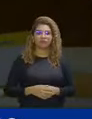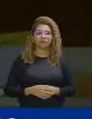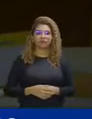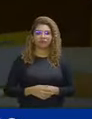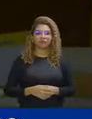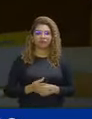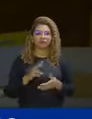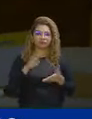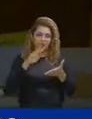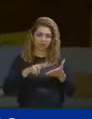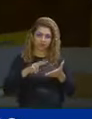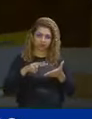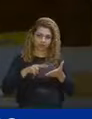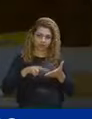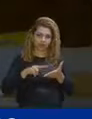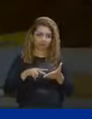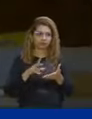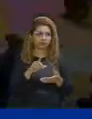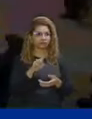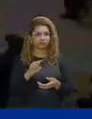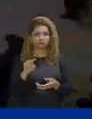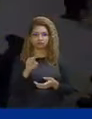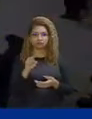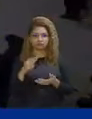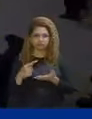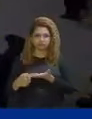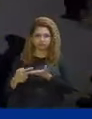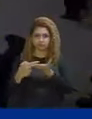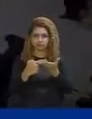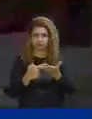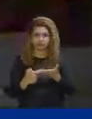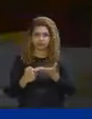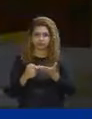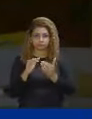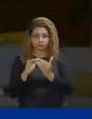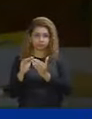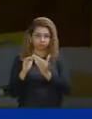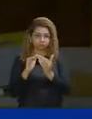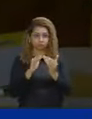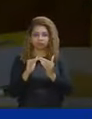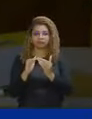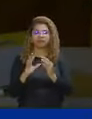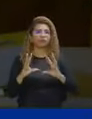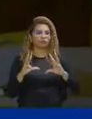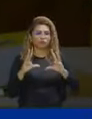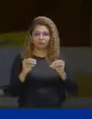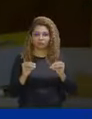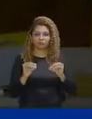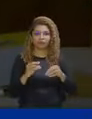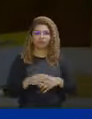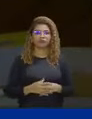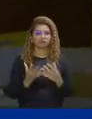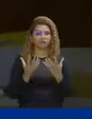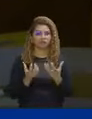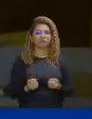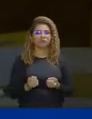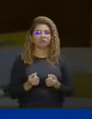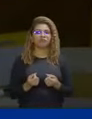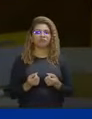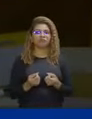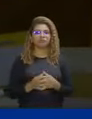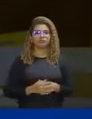anterior, perguntando se há alguma objeção. É, não havendo objeção, eu